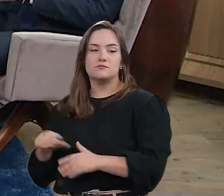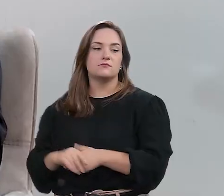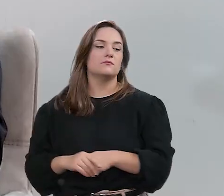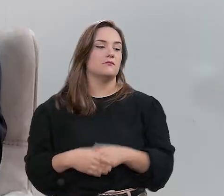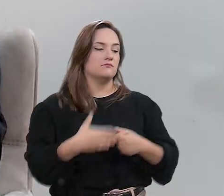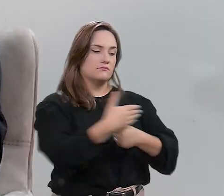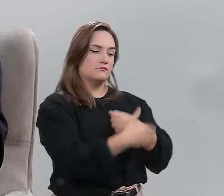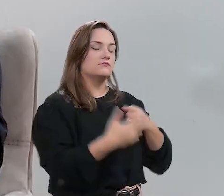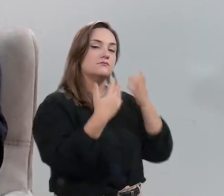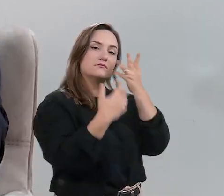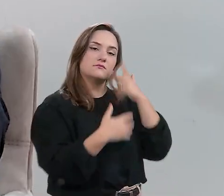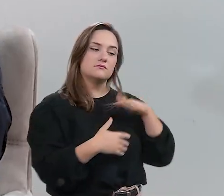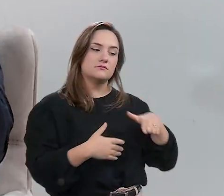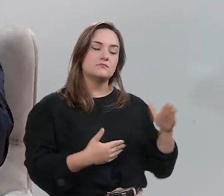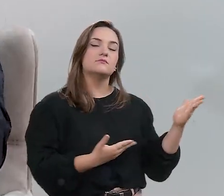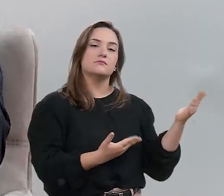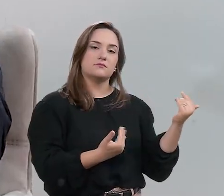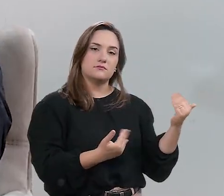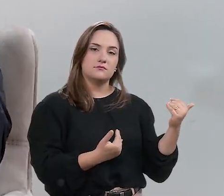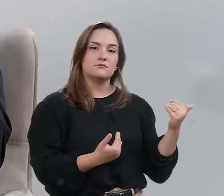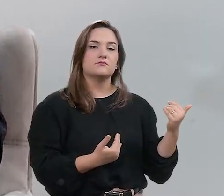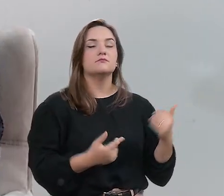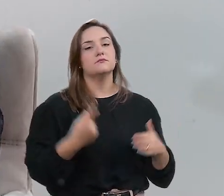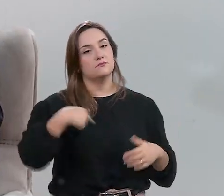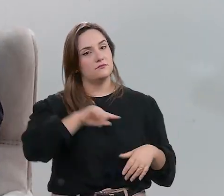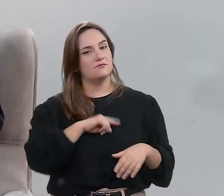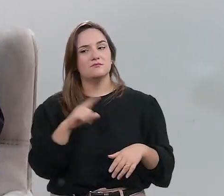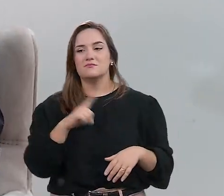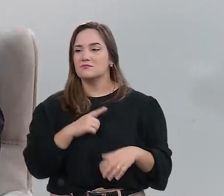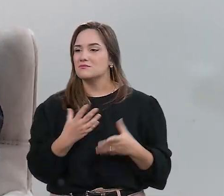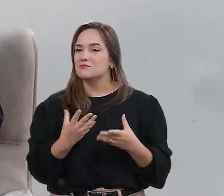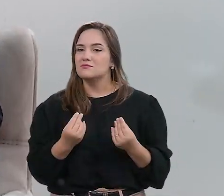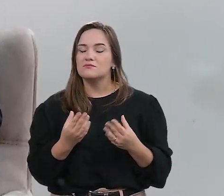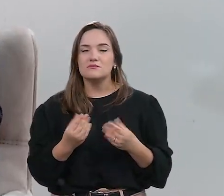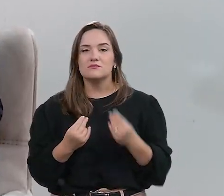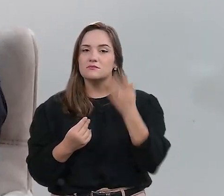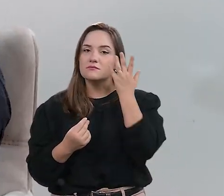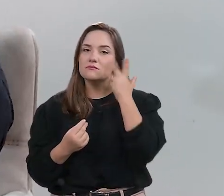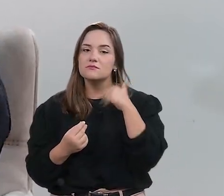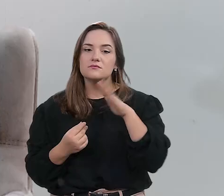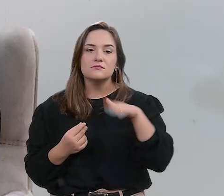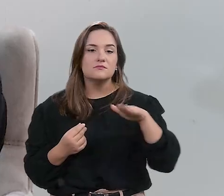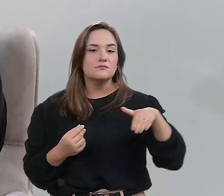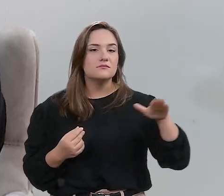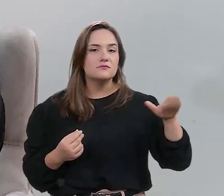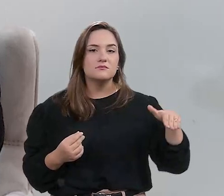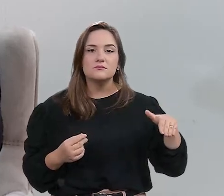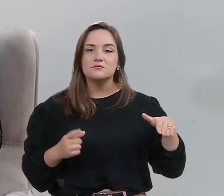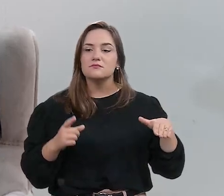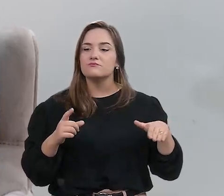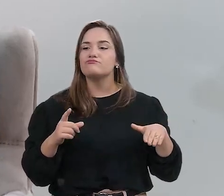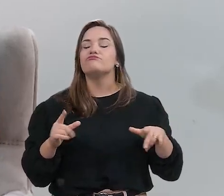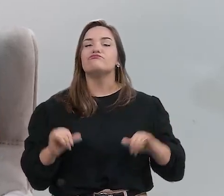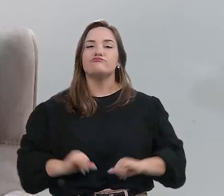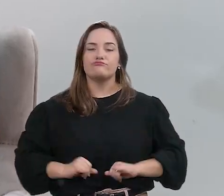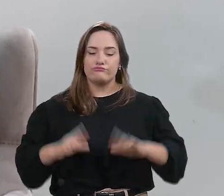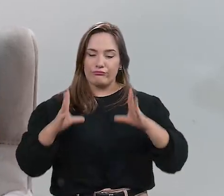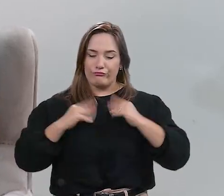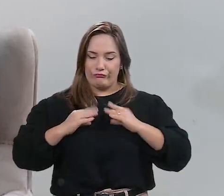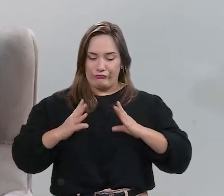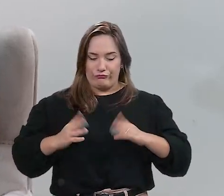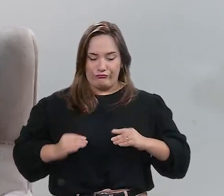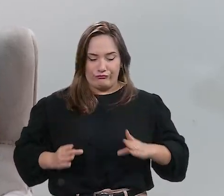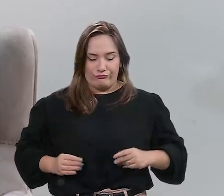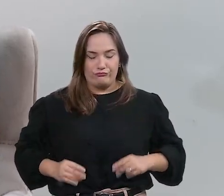e adolescentes. Nós temos um número absurdo de crianças que são abusadas sexualmente, são